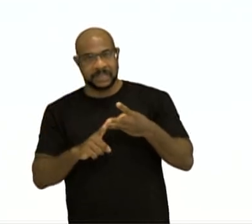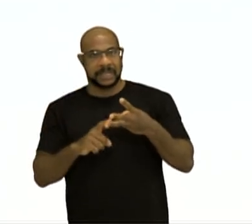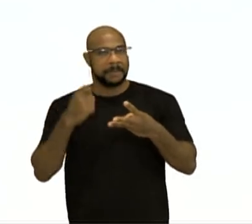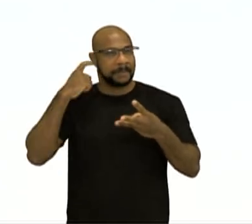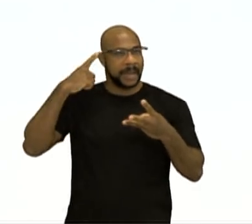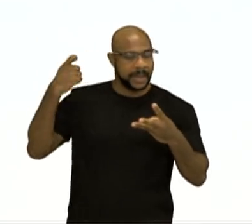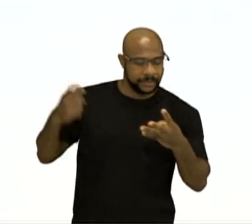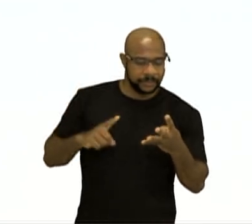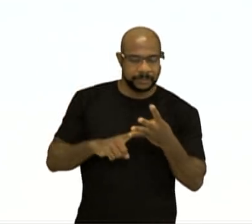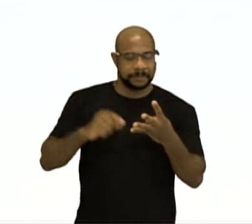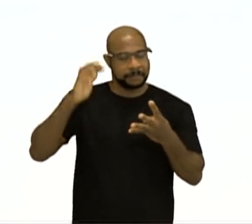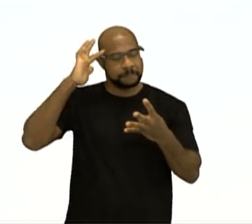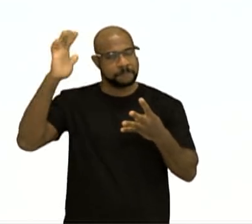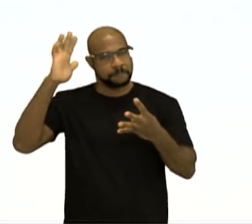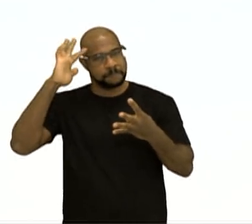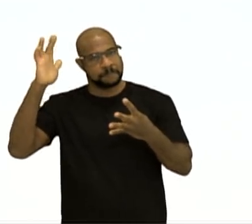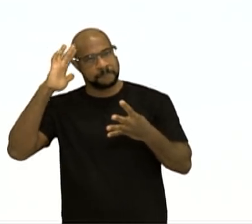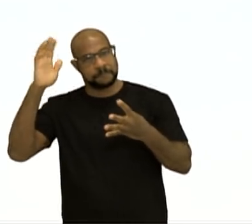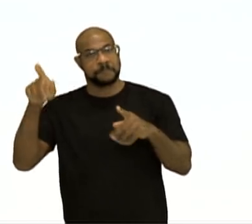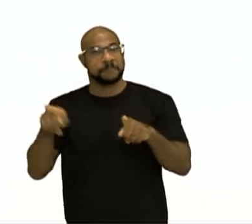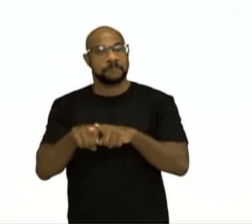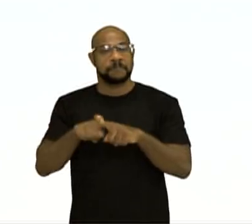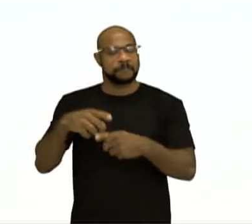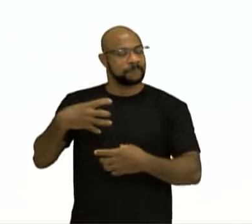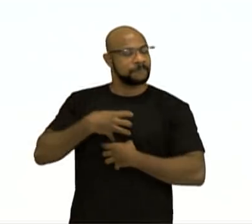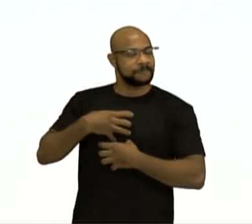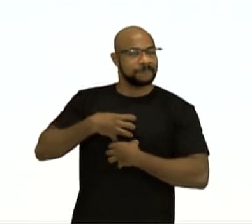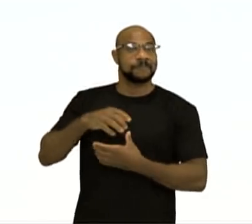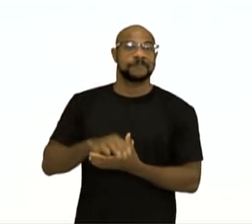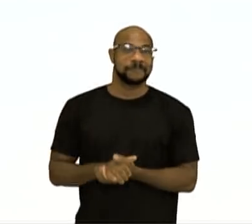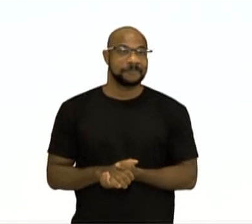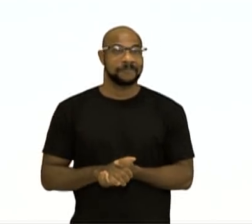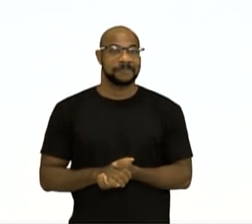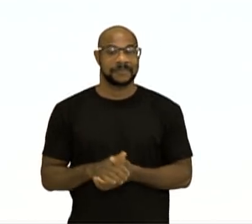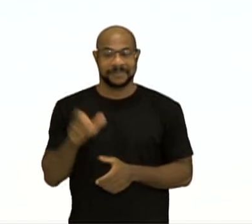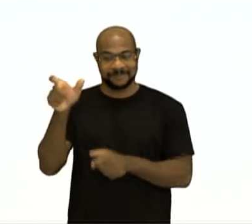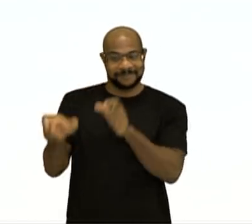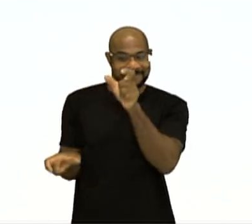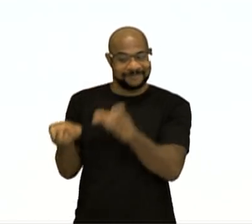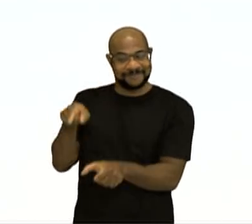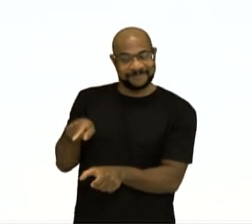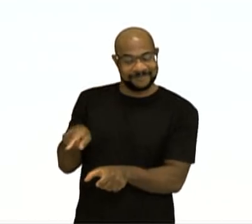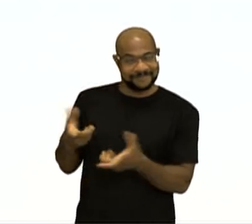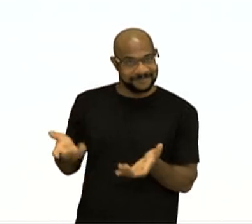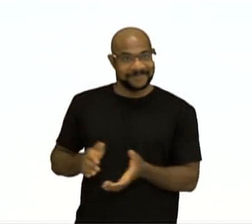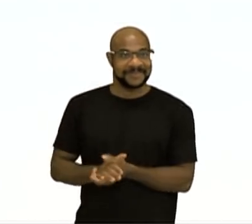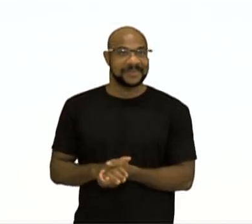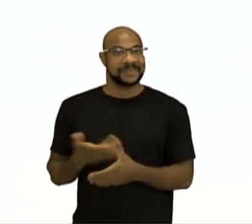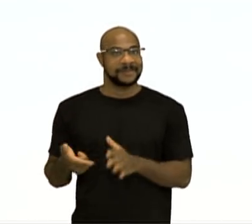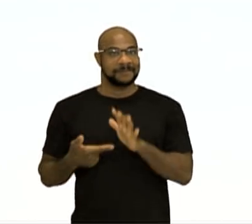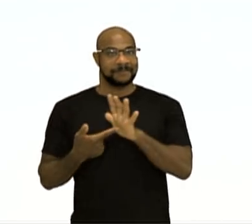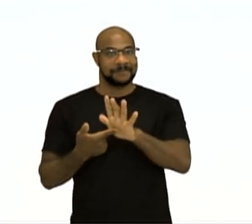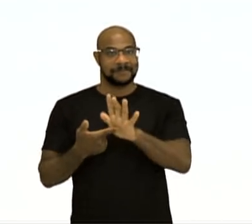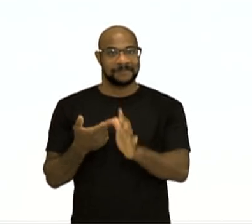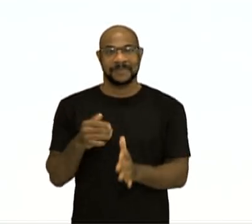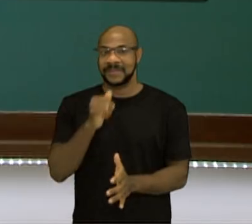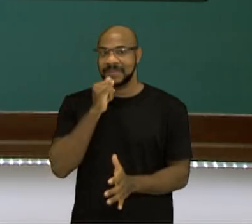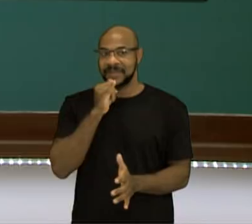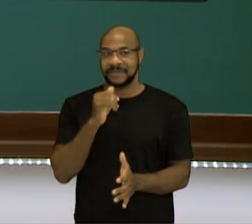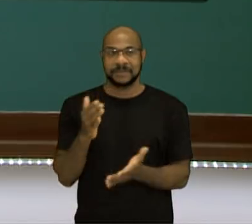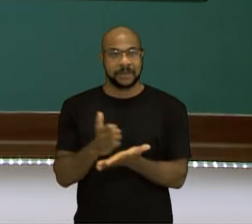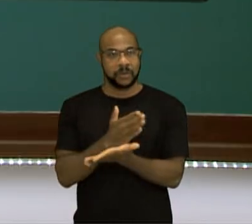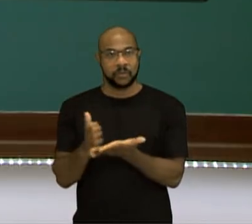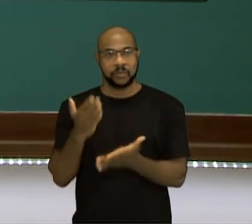ruídos, pensamentos e as sensações das personagens. Então, aqui eu trouxe alguns exemplos,